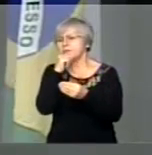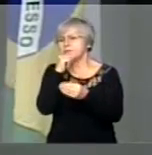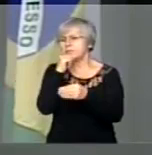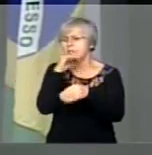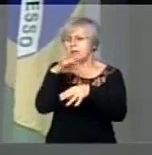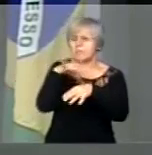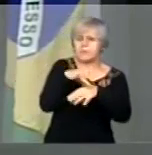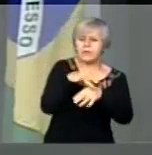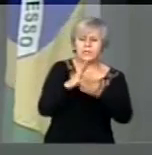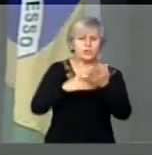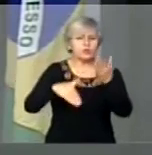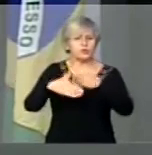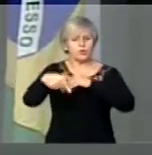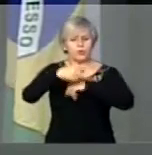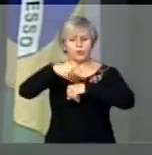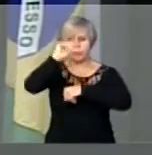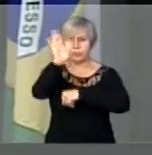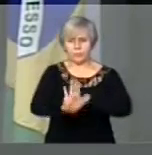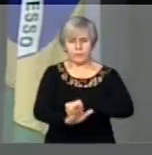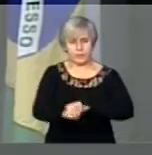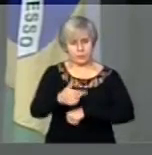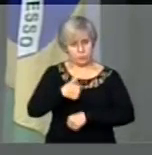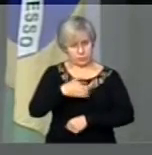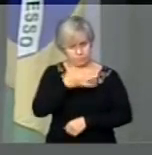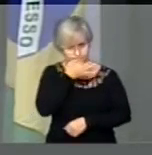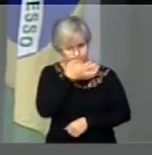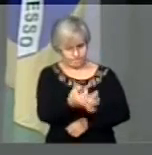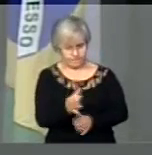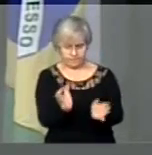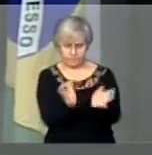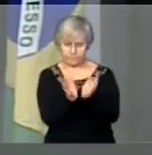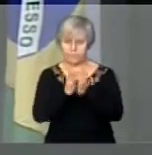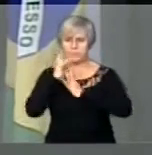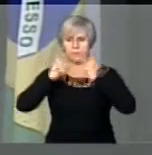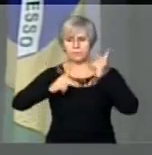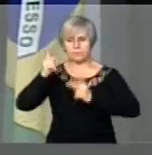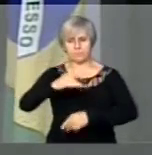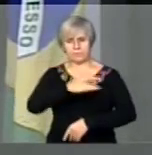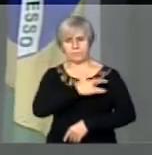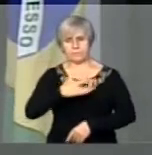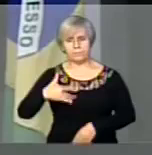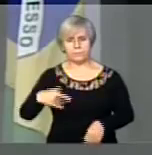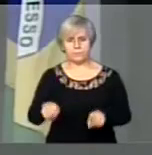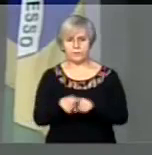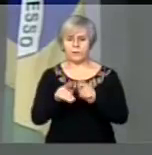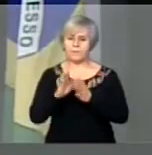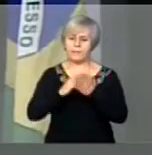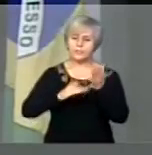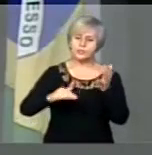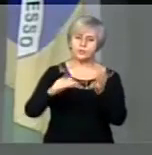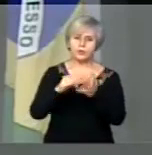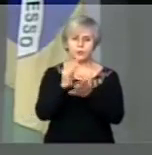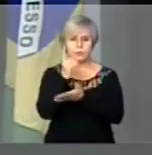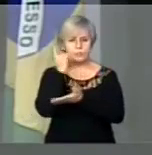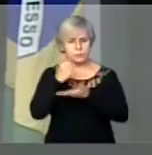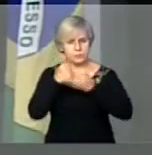Fica aqui à disposição desse parlamentar, da Frente Parlamentar da Saúde e de todos